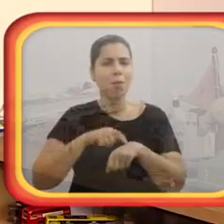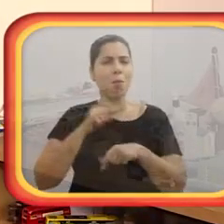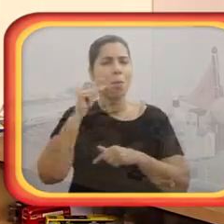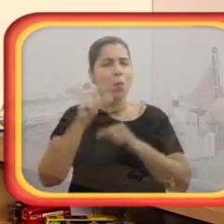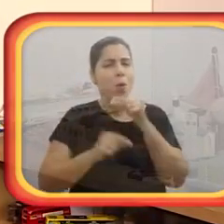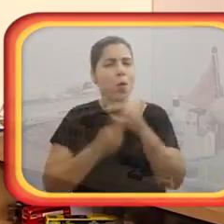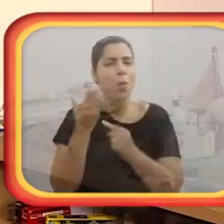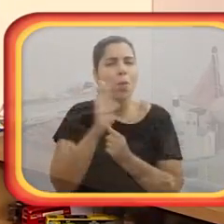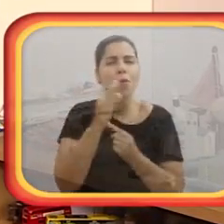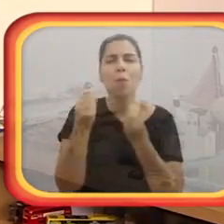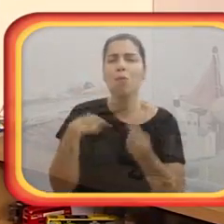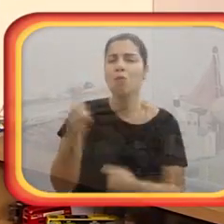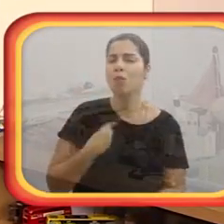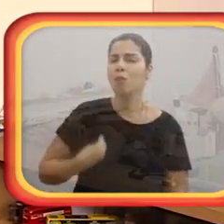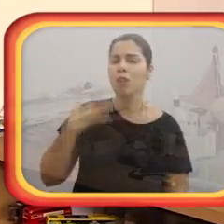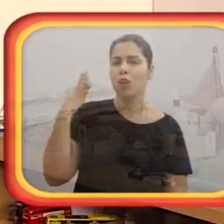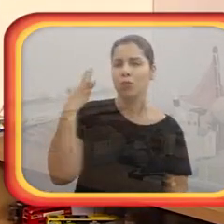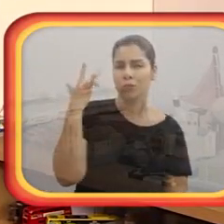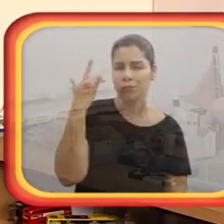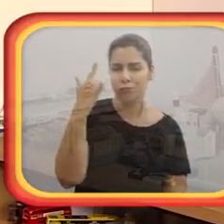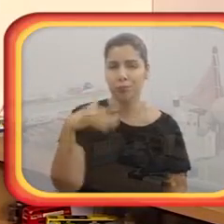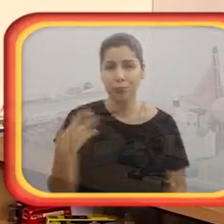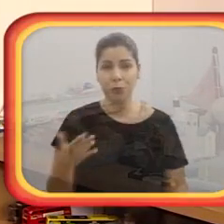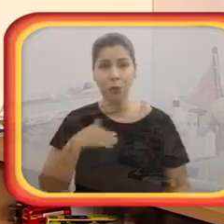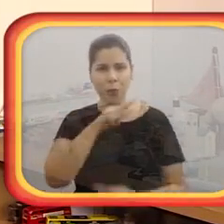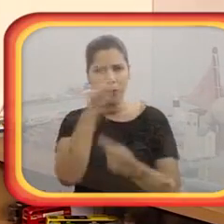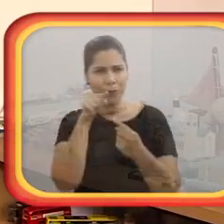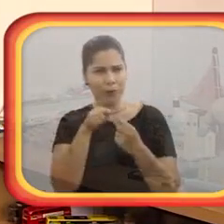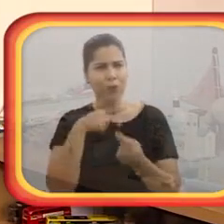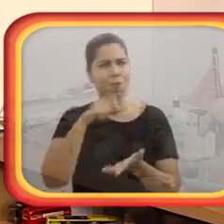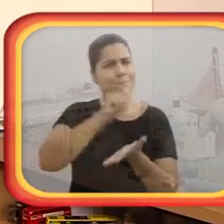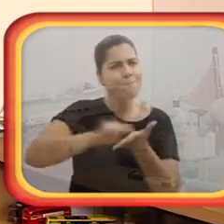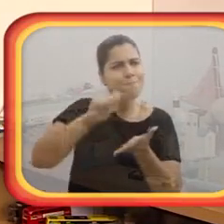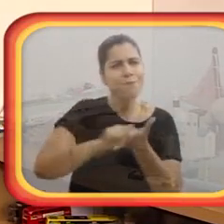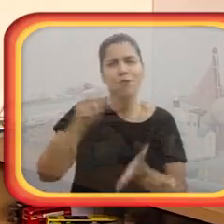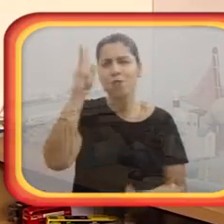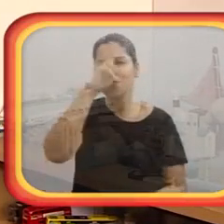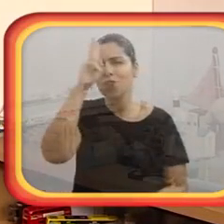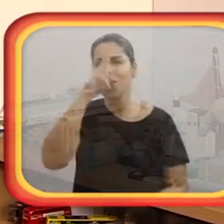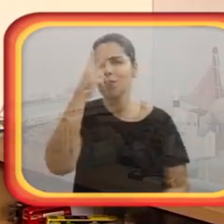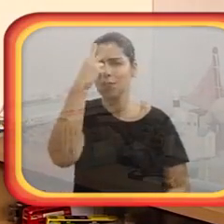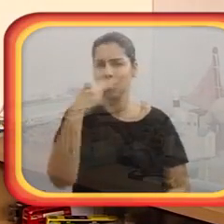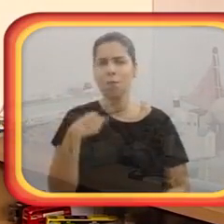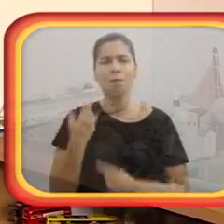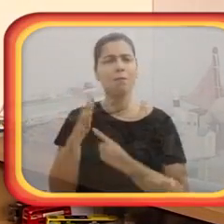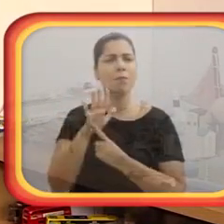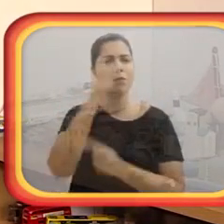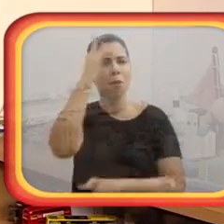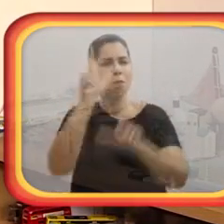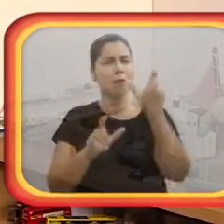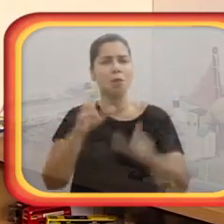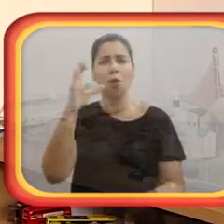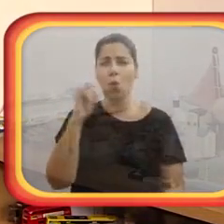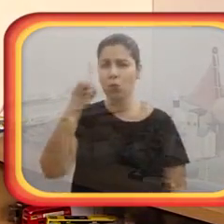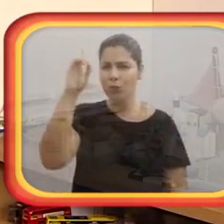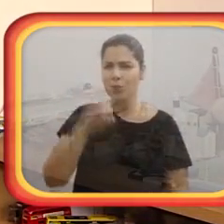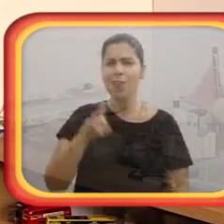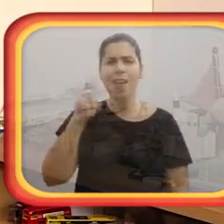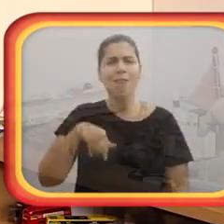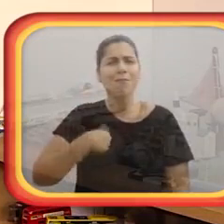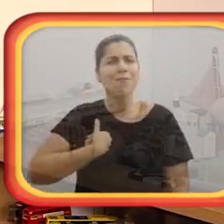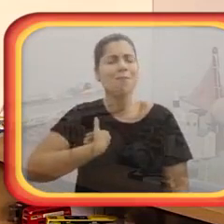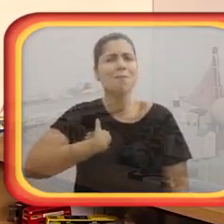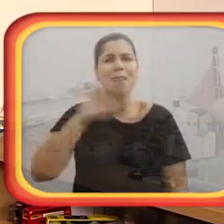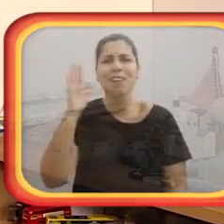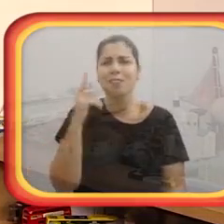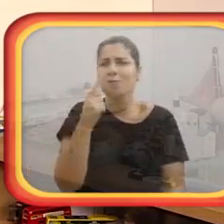as pessoas que não enxergam e que são curiosos, engraçados, e mesmo tempo dão um pouco a amostra de como é a nossa vida cotidiana.